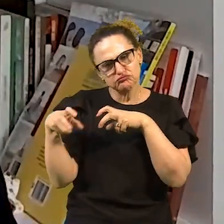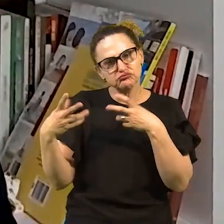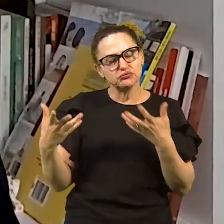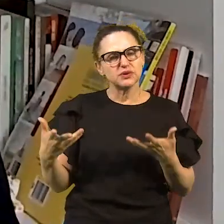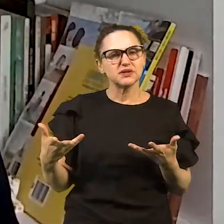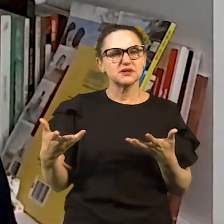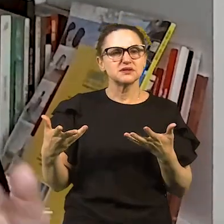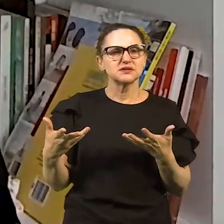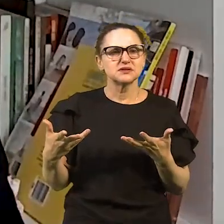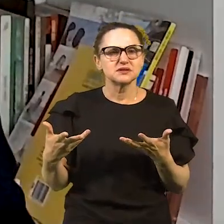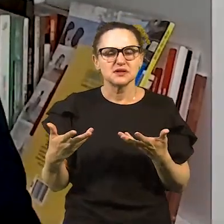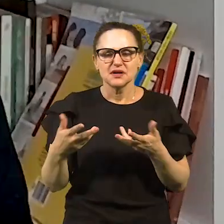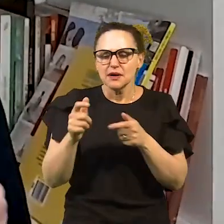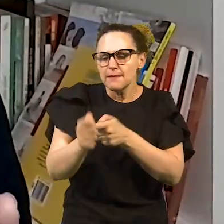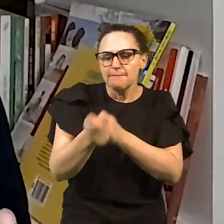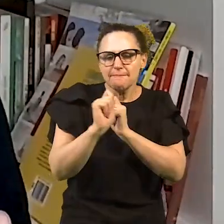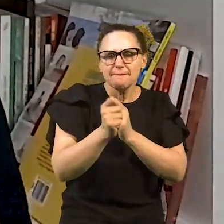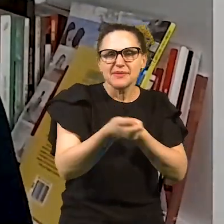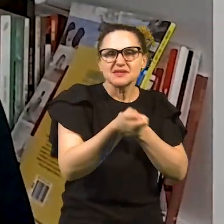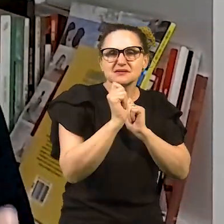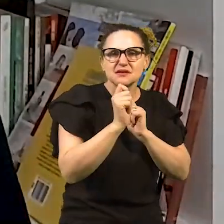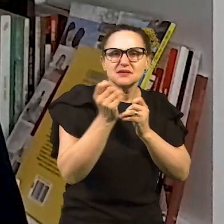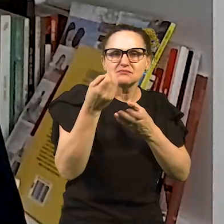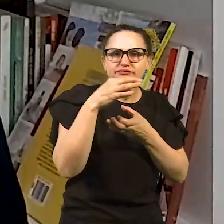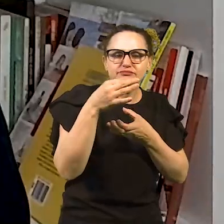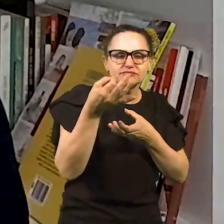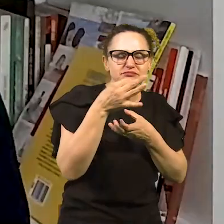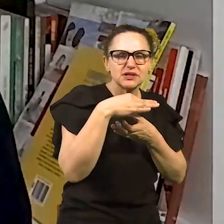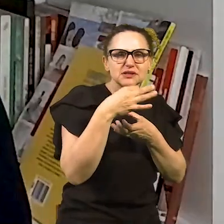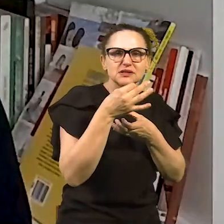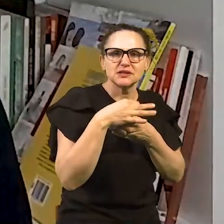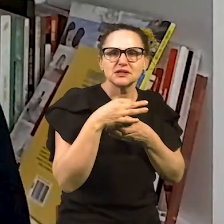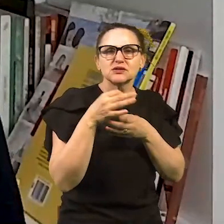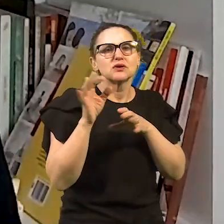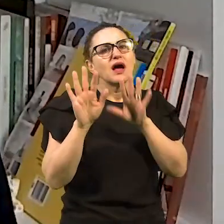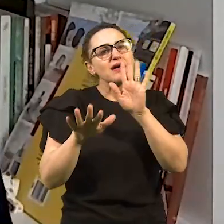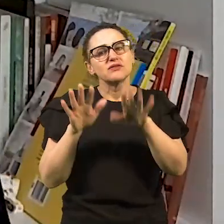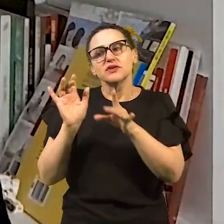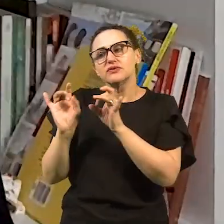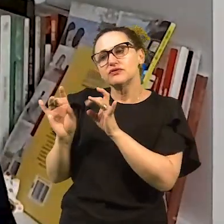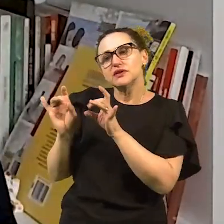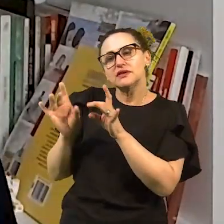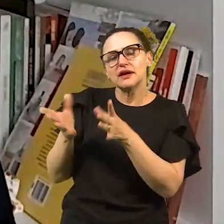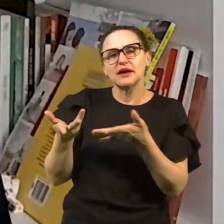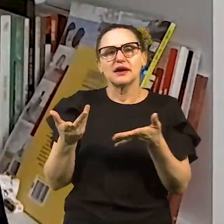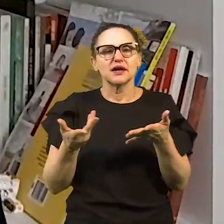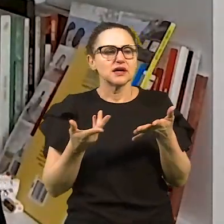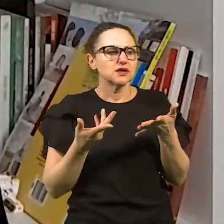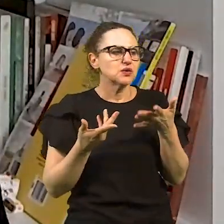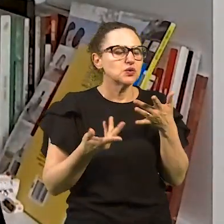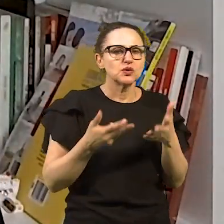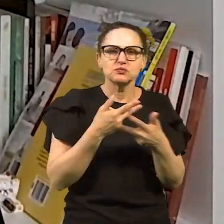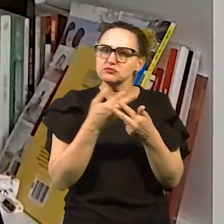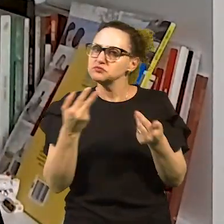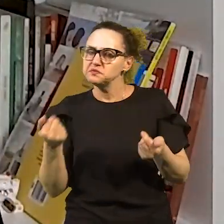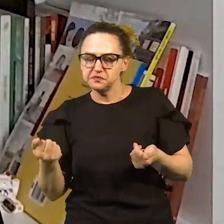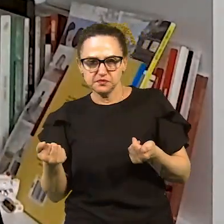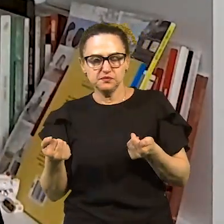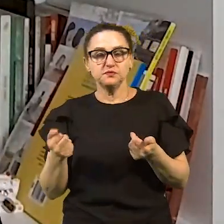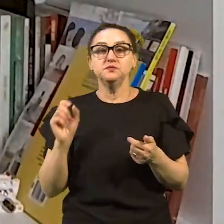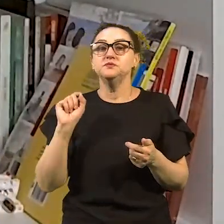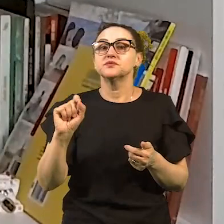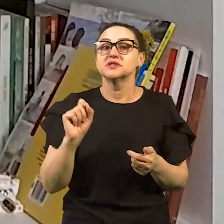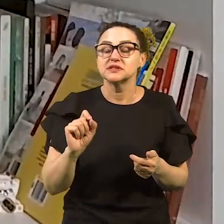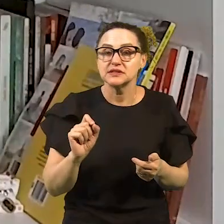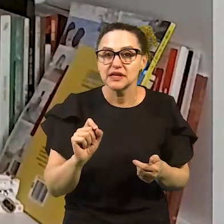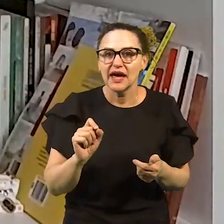vidinha ribeirinha, pescando, plantando, né, comercializando aquilo que excede das suas plantações, até que